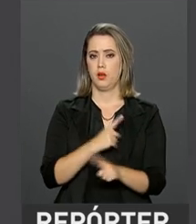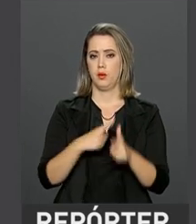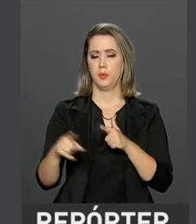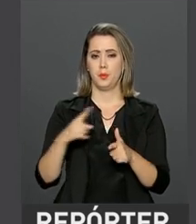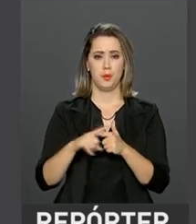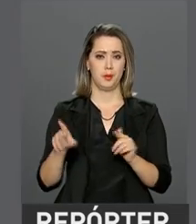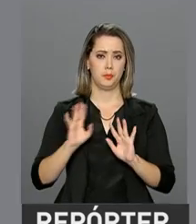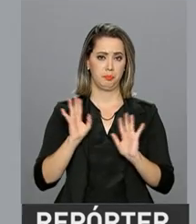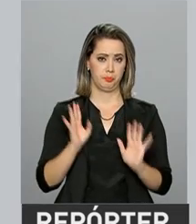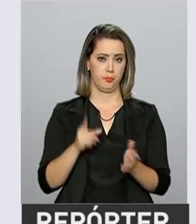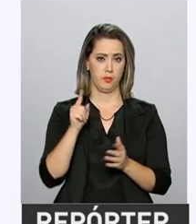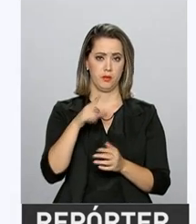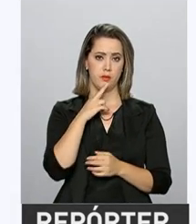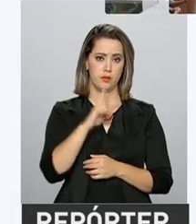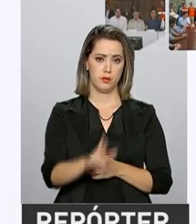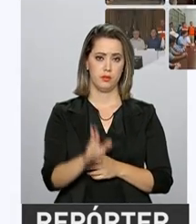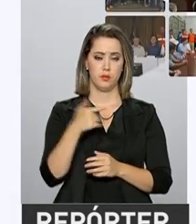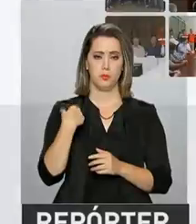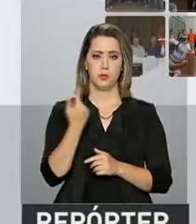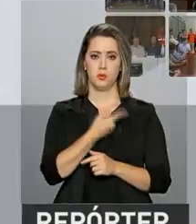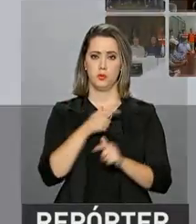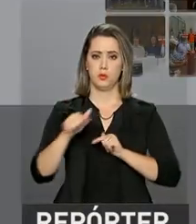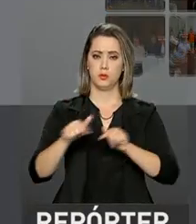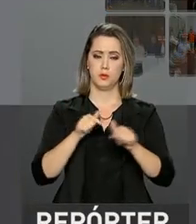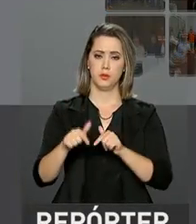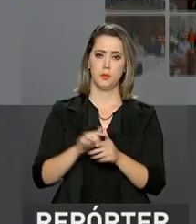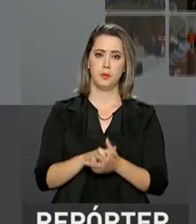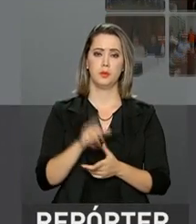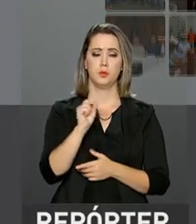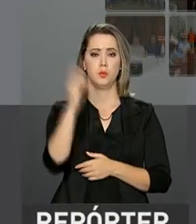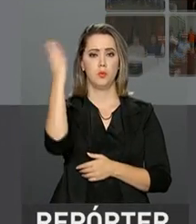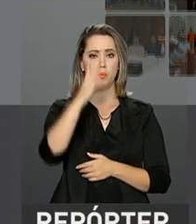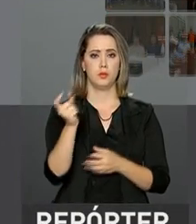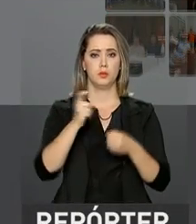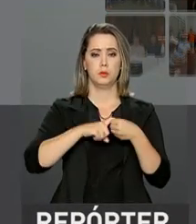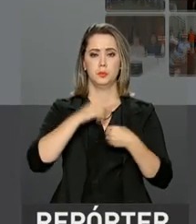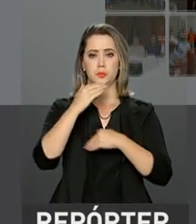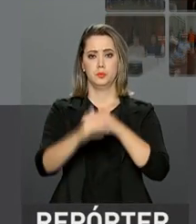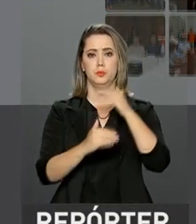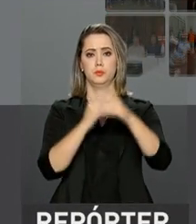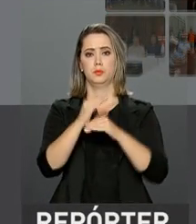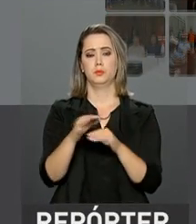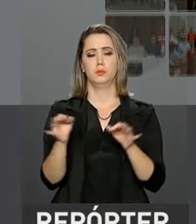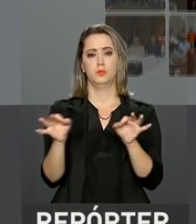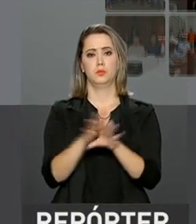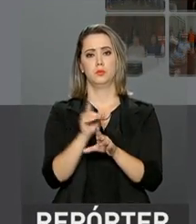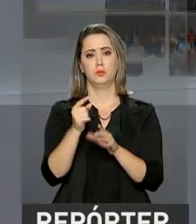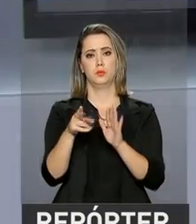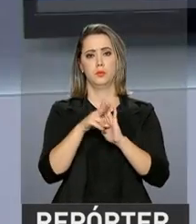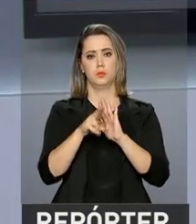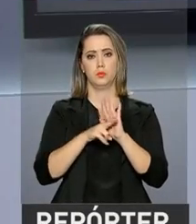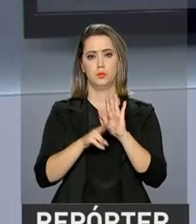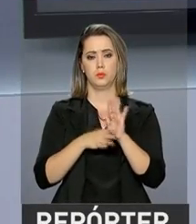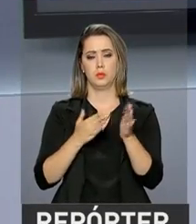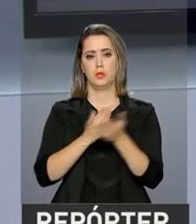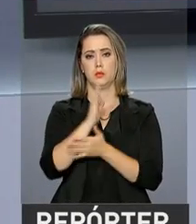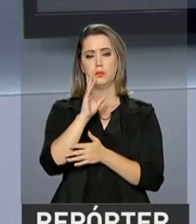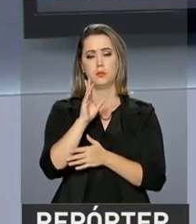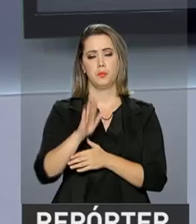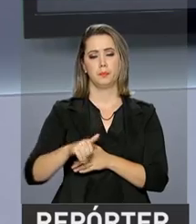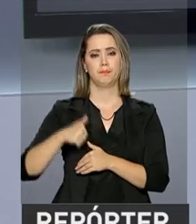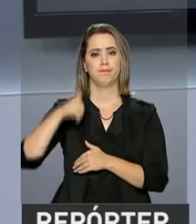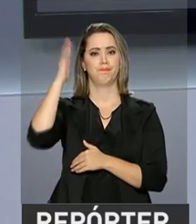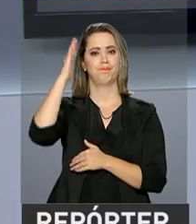recessão isso é resultado das medidas que estamos tomando o Brasil voltou a crescer e com as reformas vai crescer